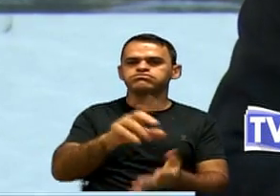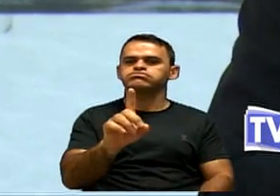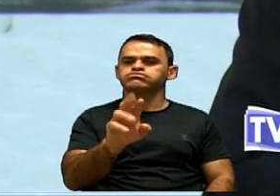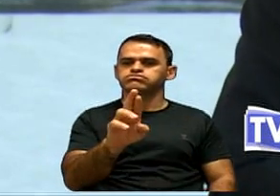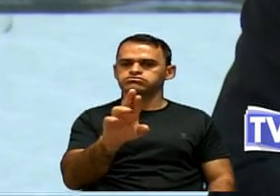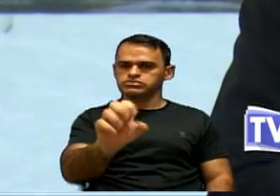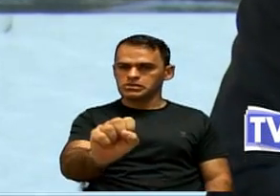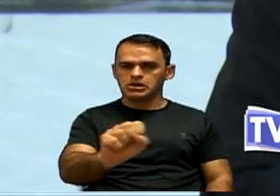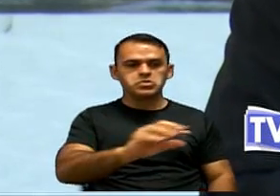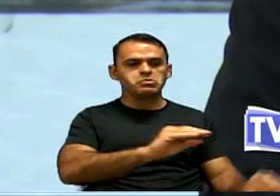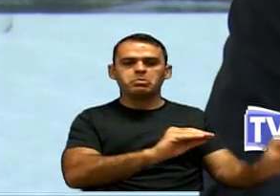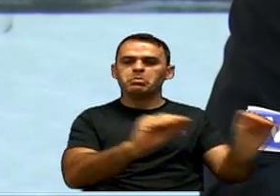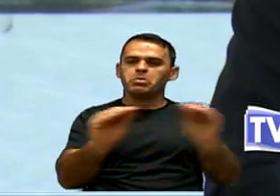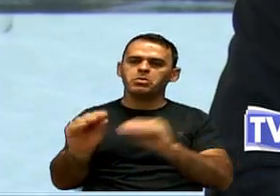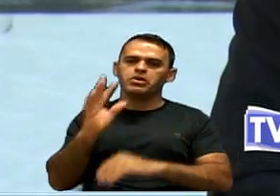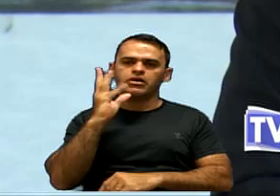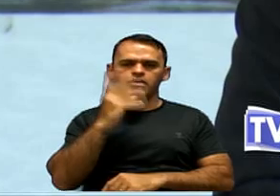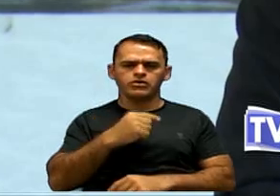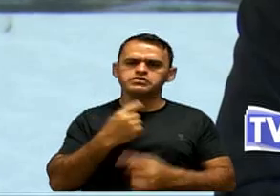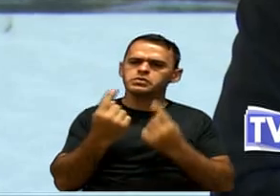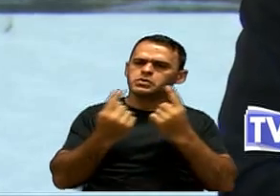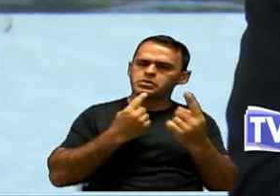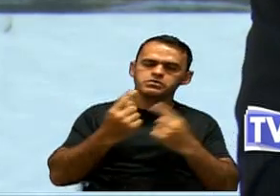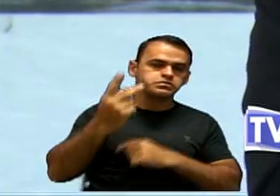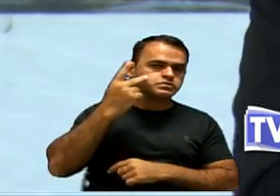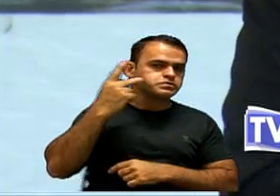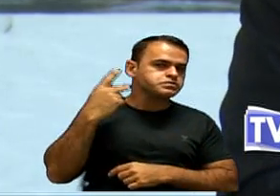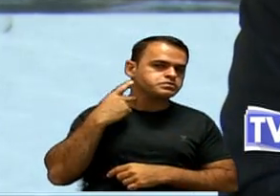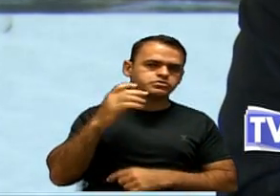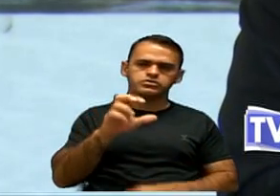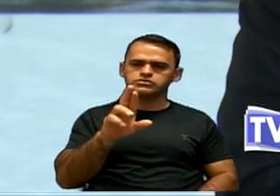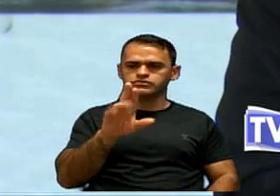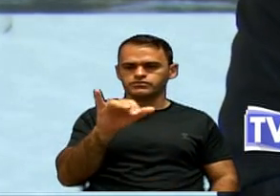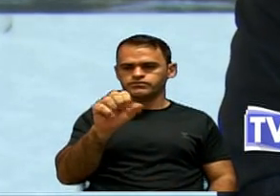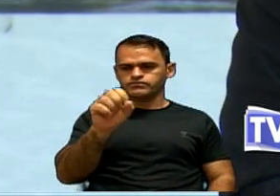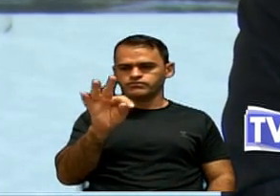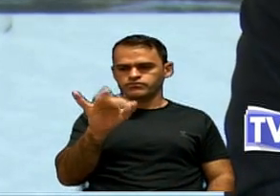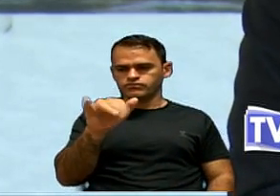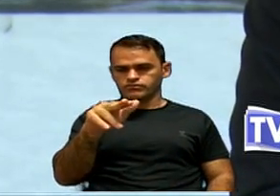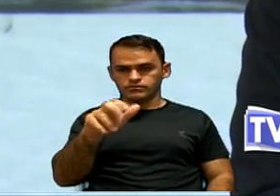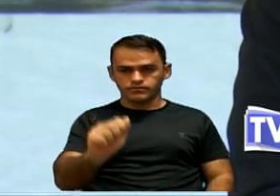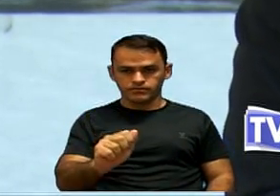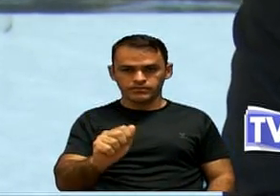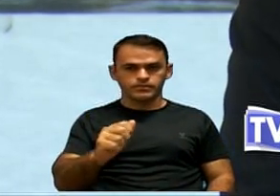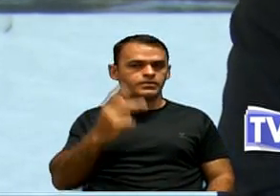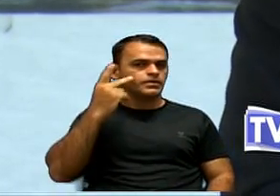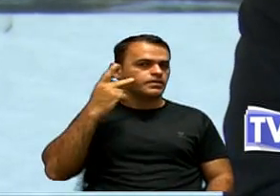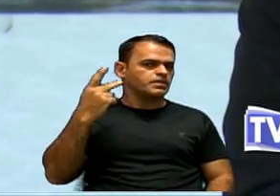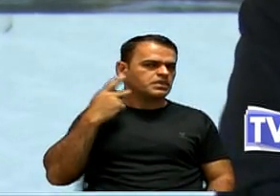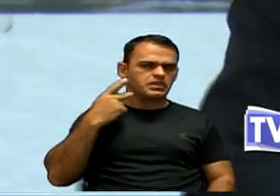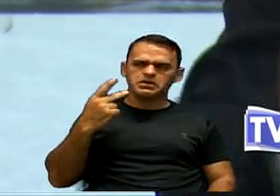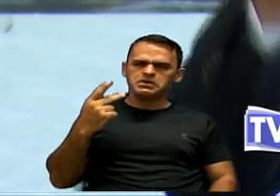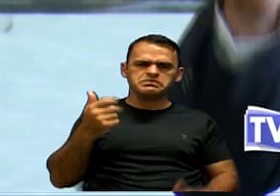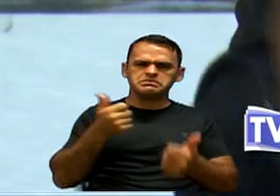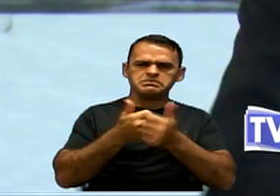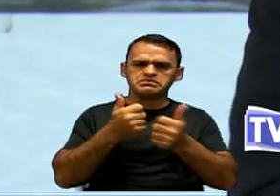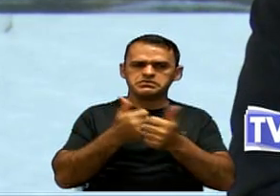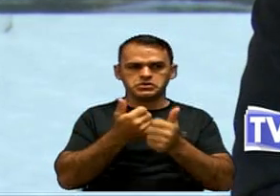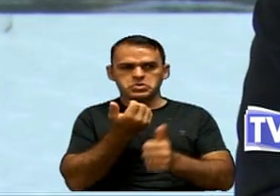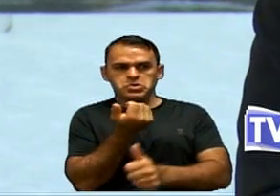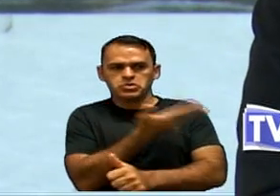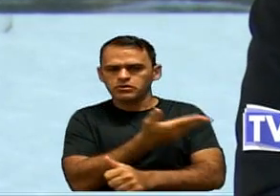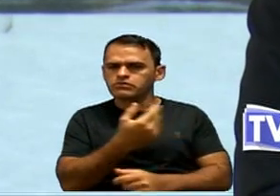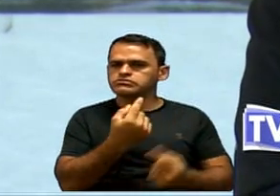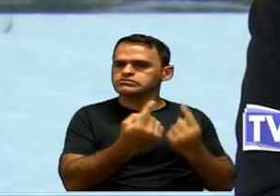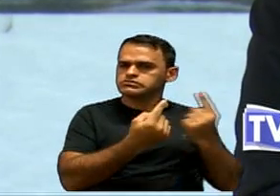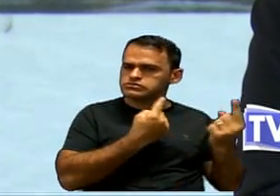fazendo essa transferência. Conversei com a promotora Cristina Palma, que é a nossa promotora aqui ao lado, atravessando a rua. Fui até o